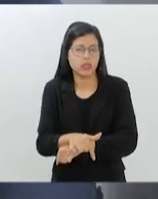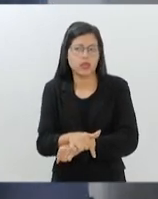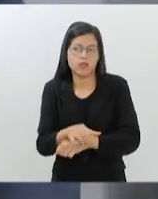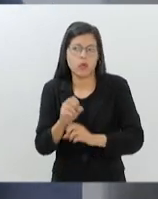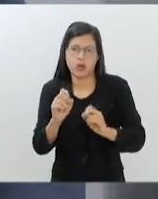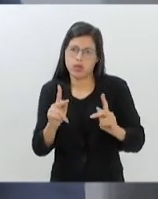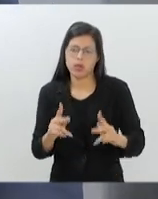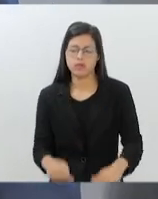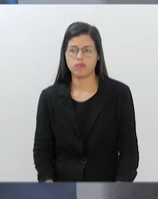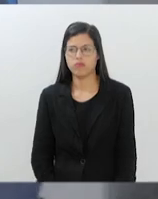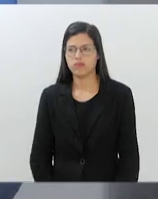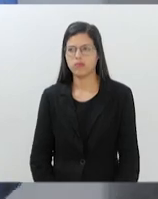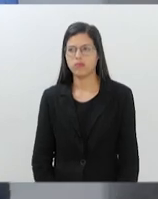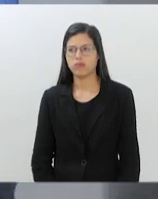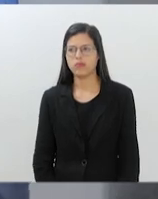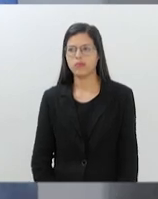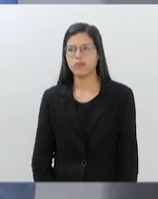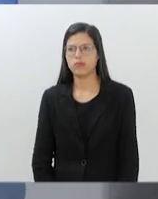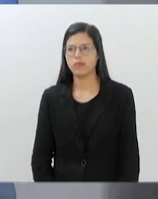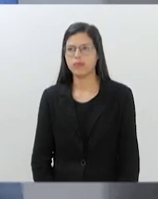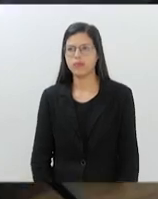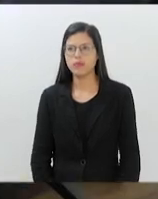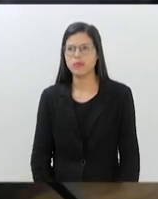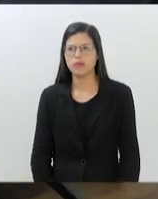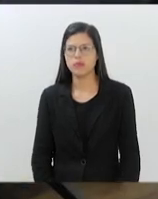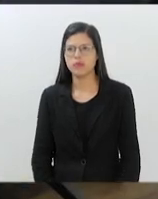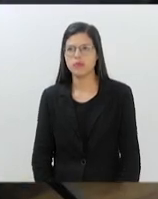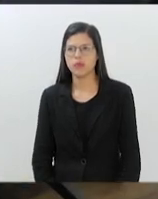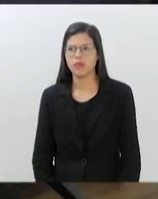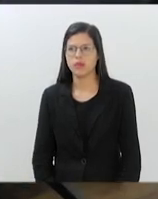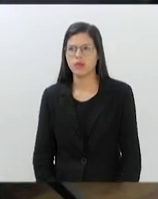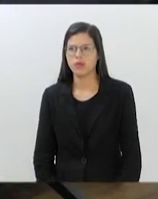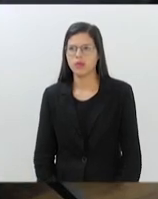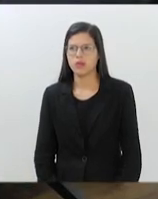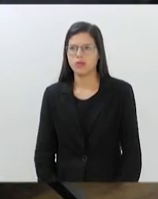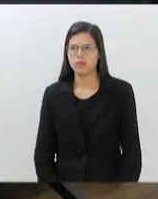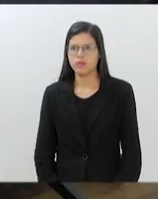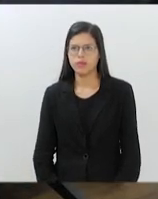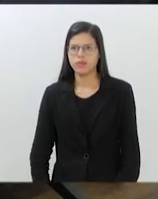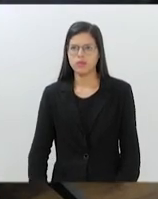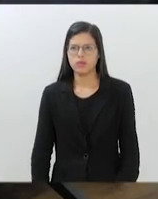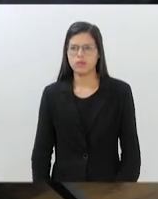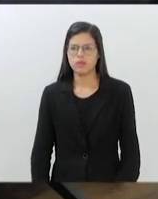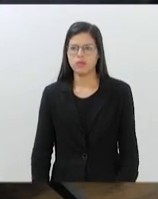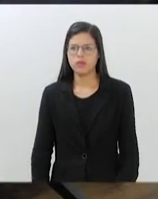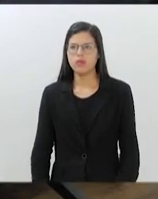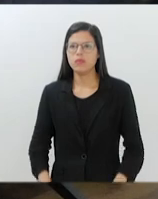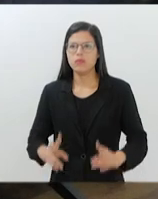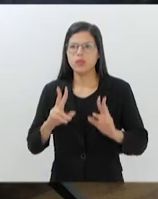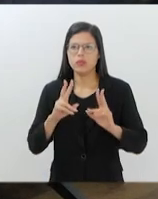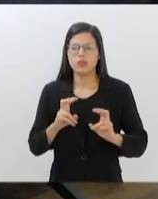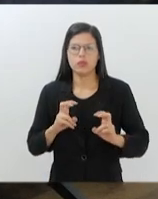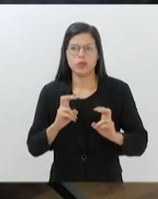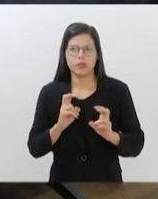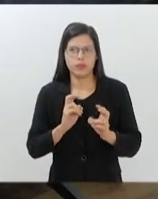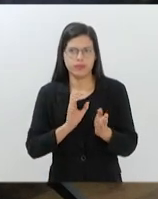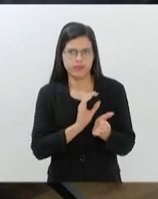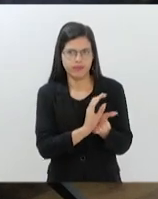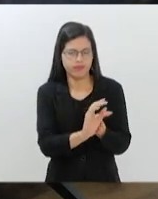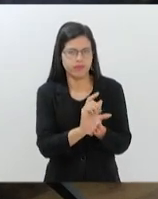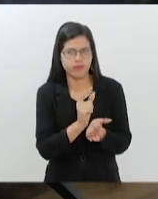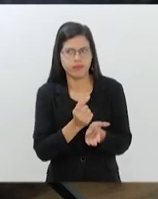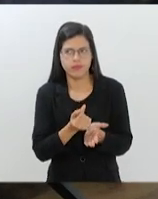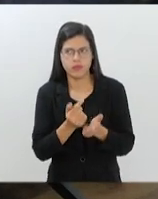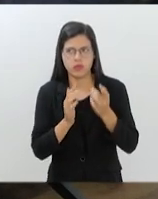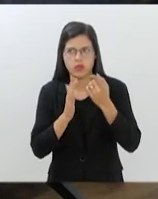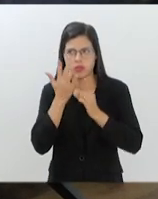ok Presidente já que vossa excelência aqui tá me assando questão do do do Patrocínio para o Carnaval né